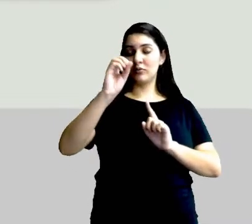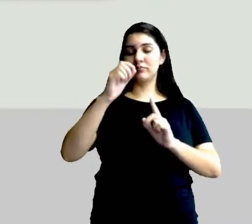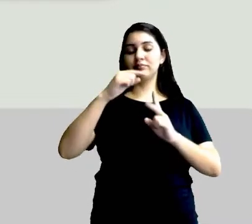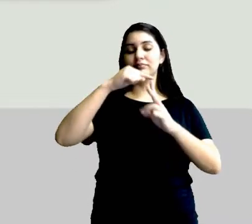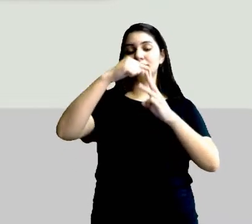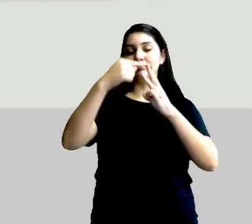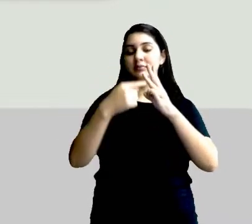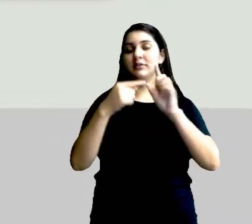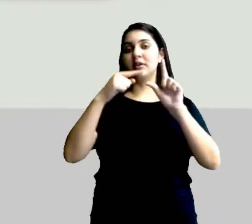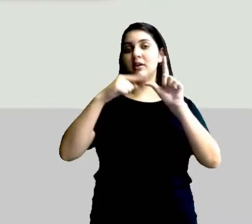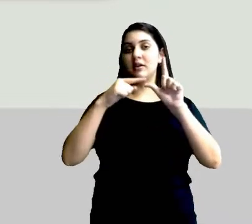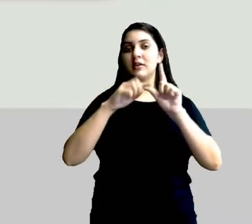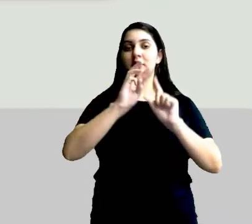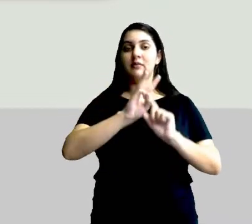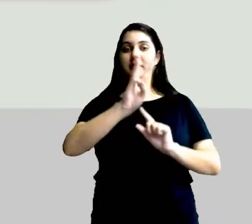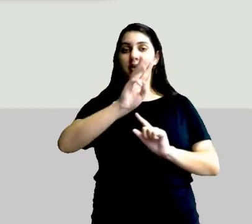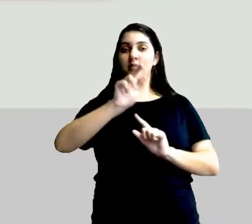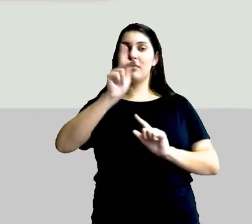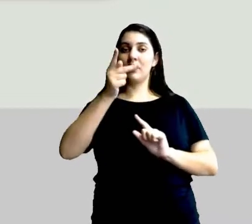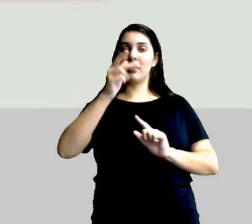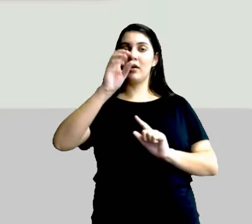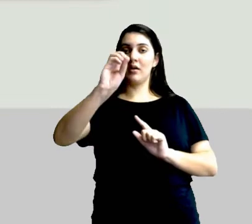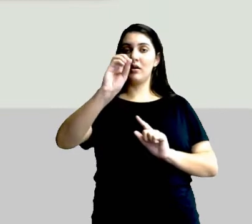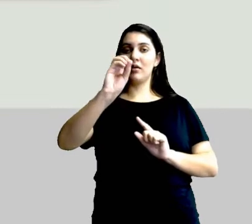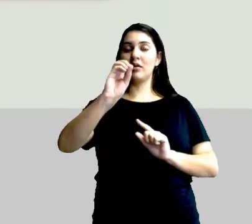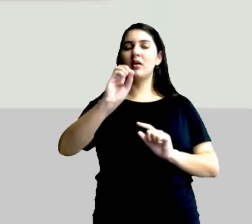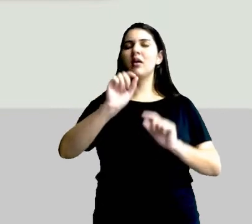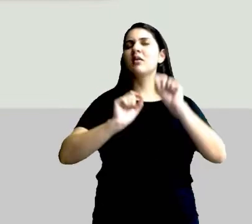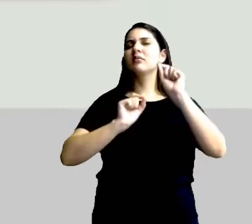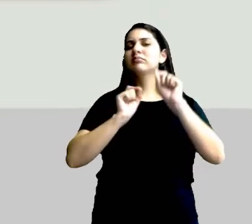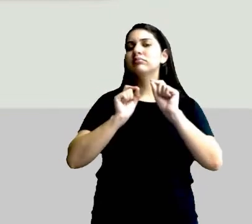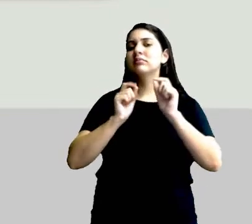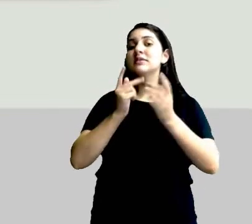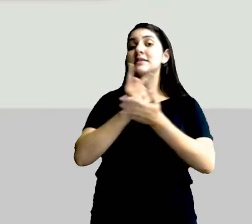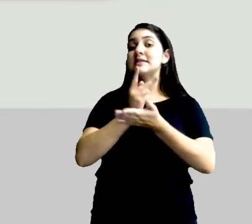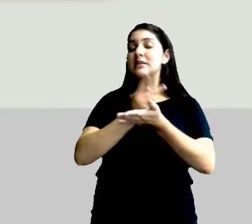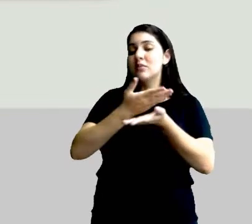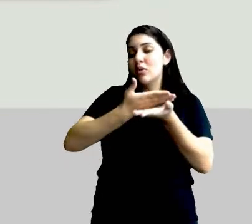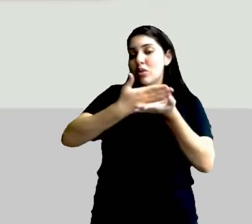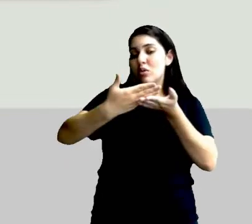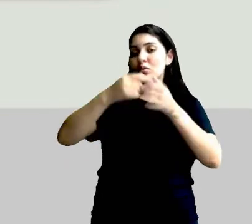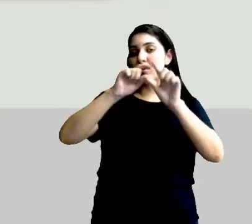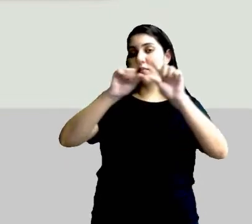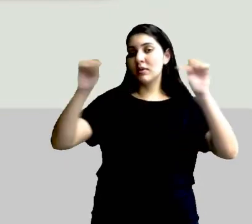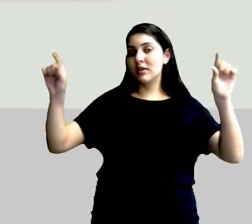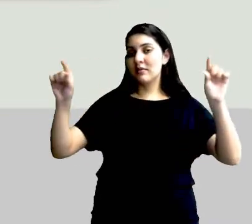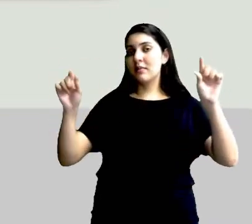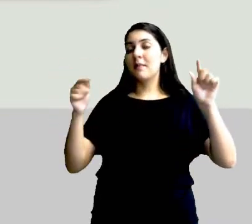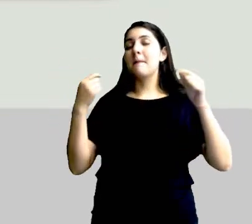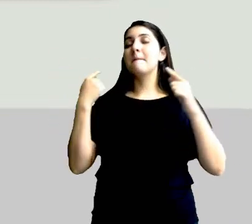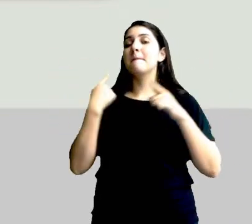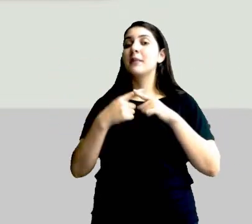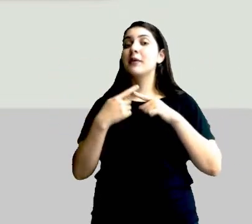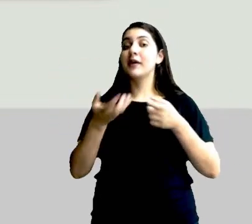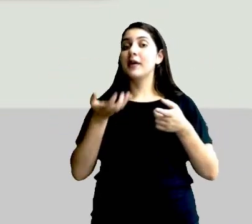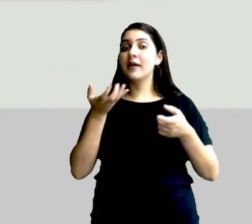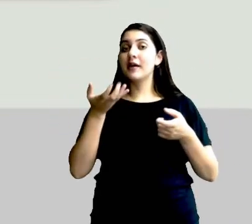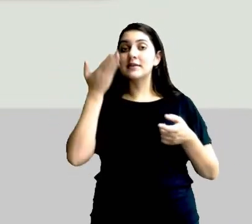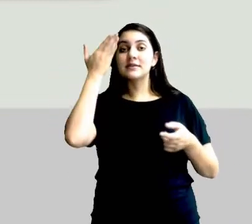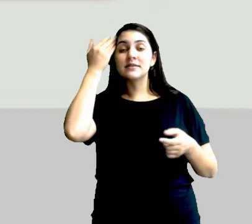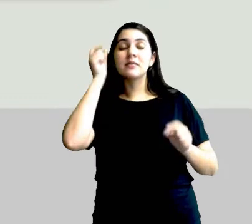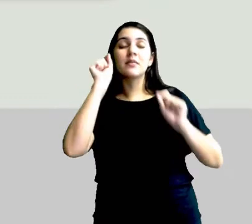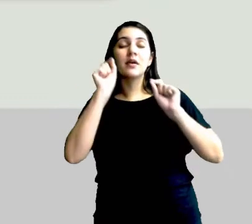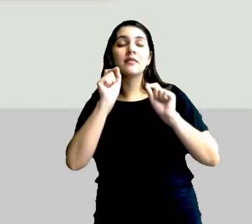letras, W-H-O. E esse W-H-O ele vai ficar sempre no início, porque você está querendo saber, já que